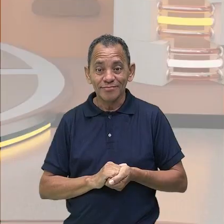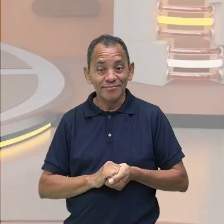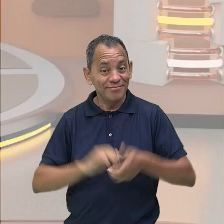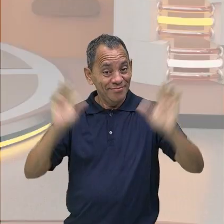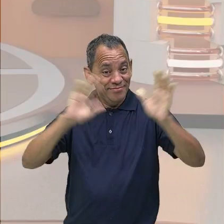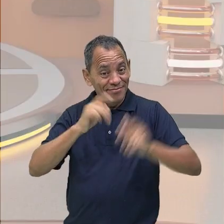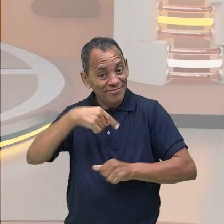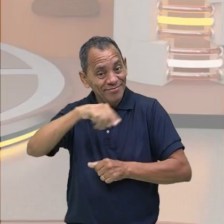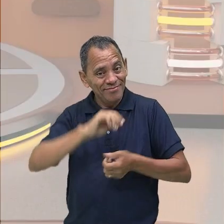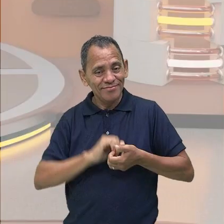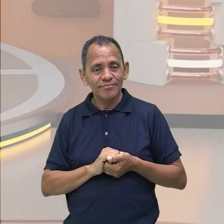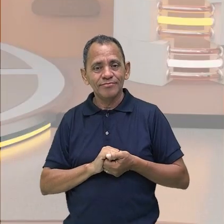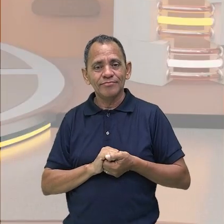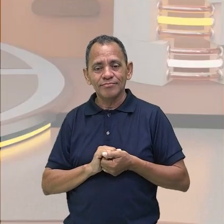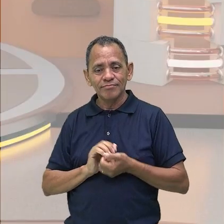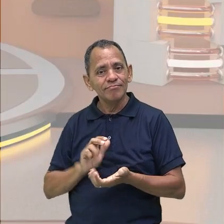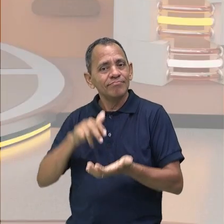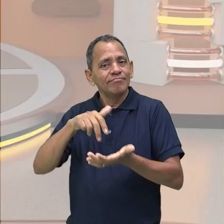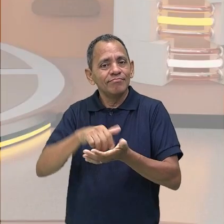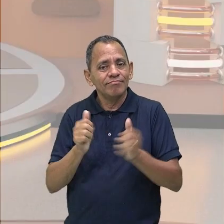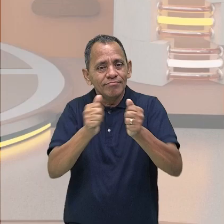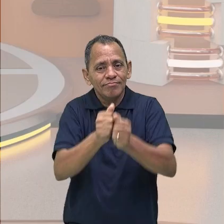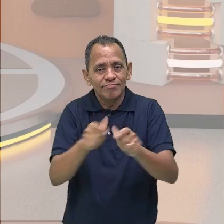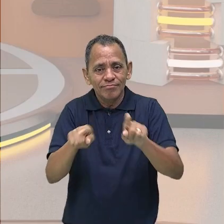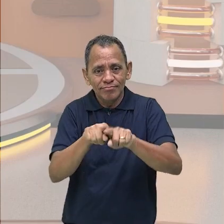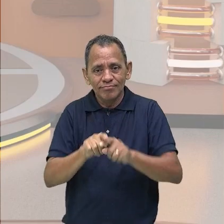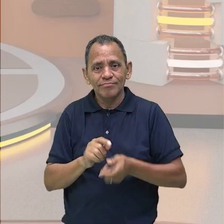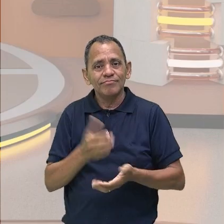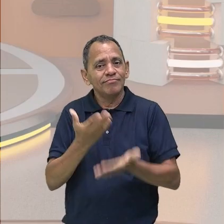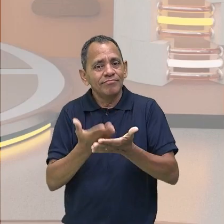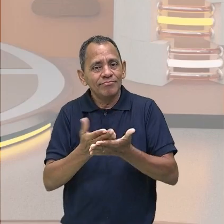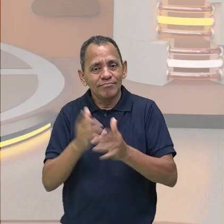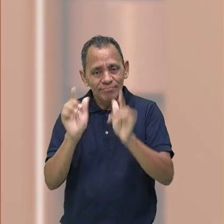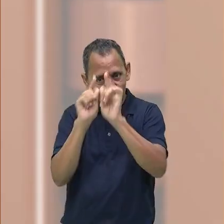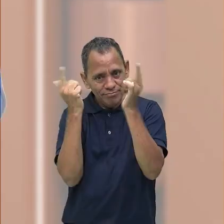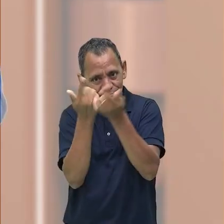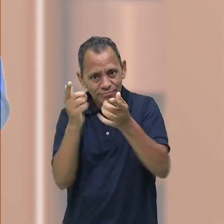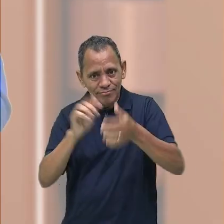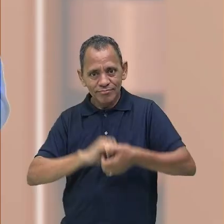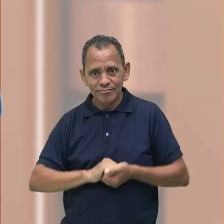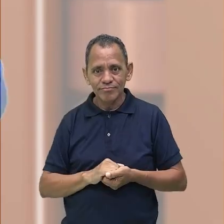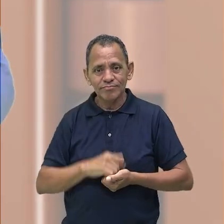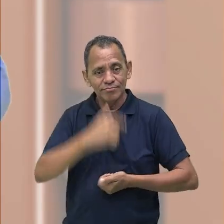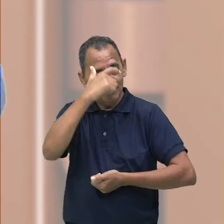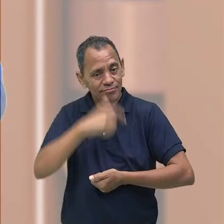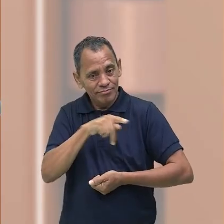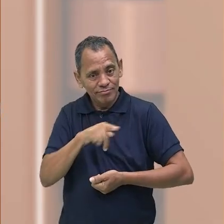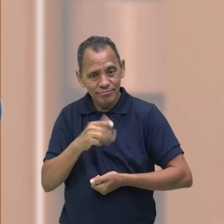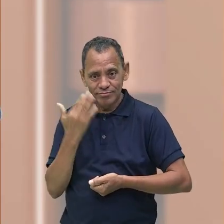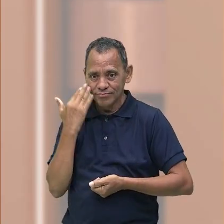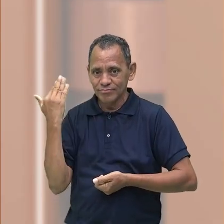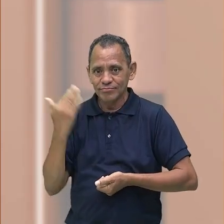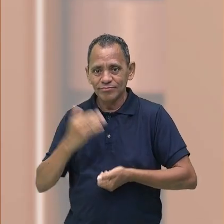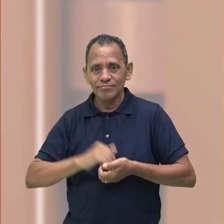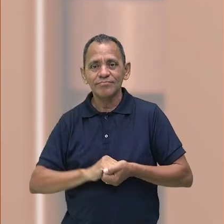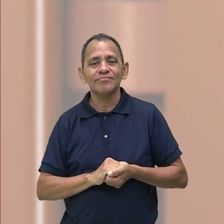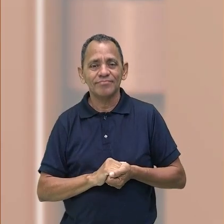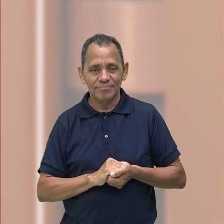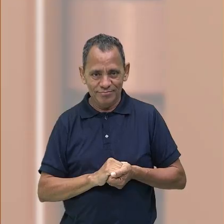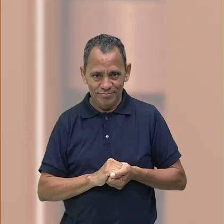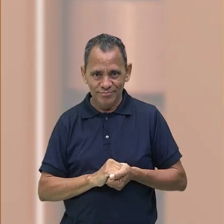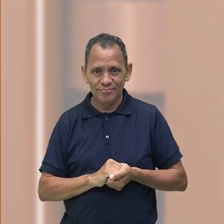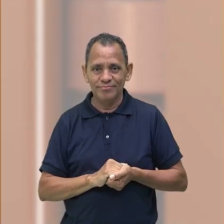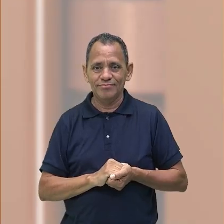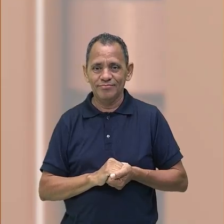a todos vocês. Estamos aqui reunidos para a aula de Geografia. Eu sou a professora Ludmila